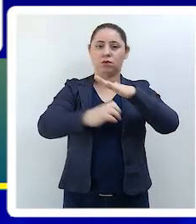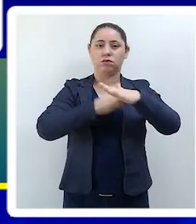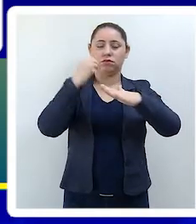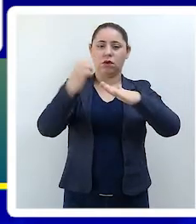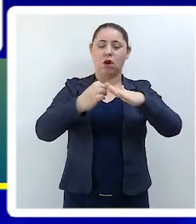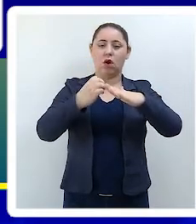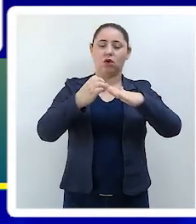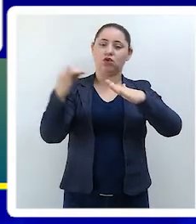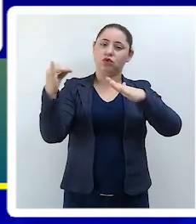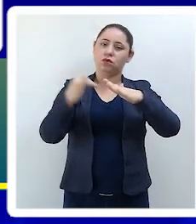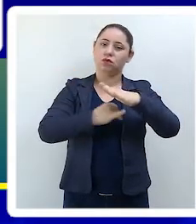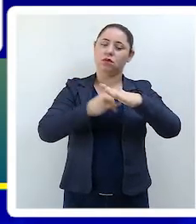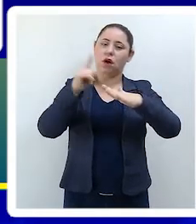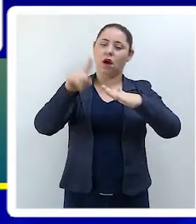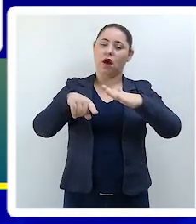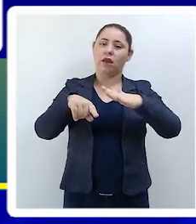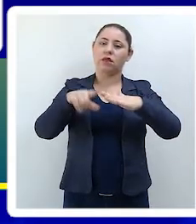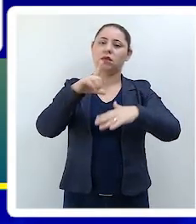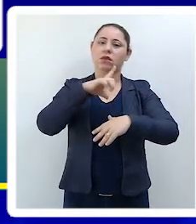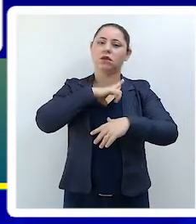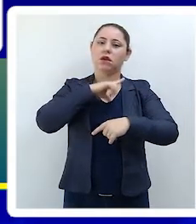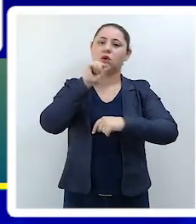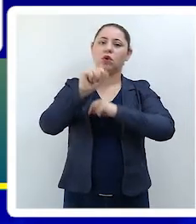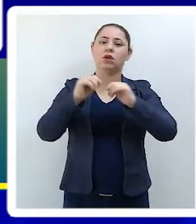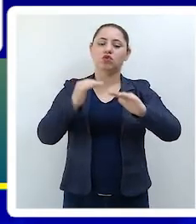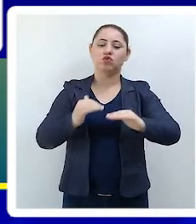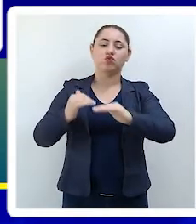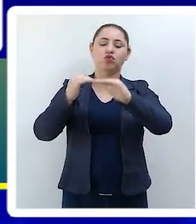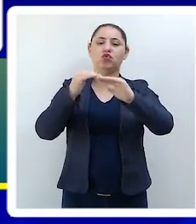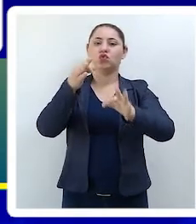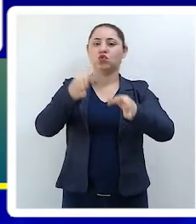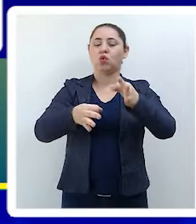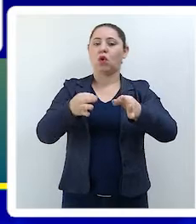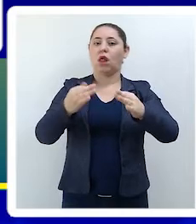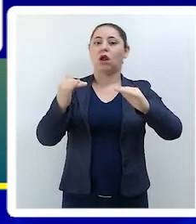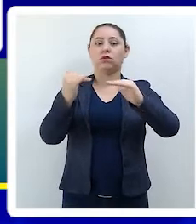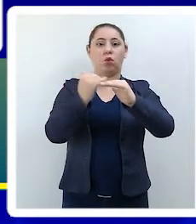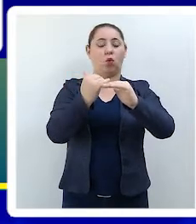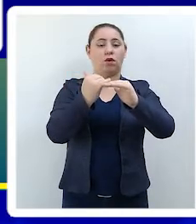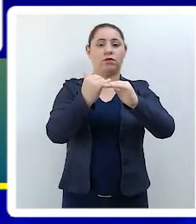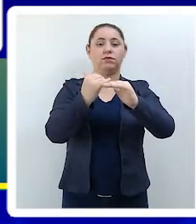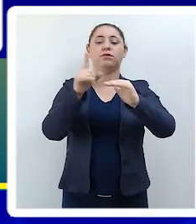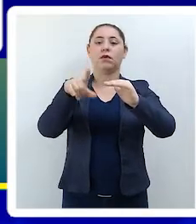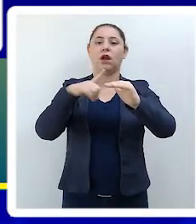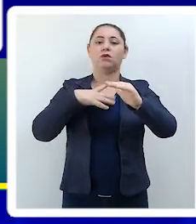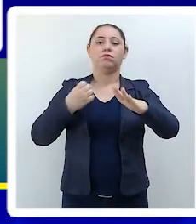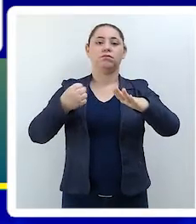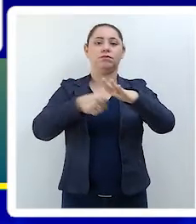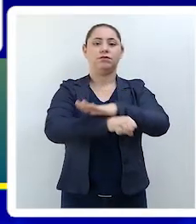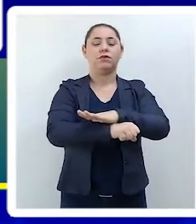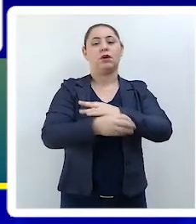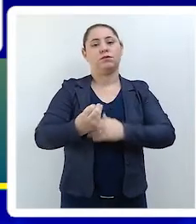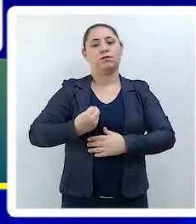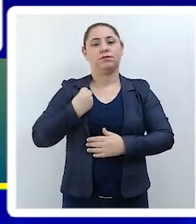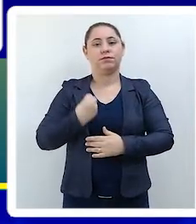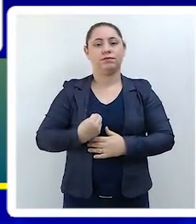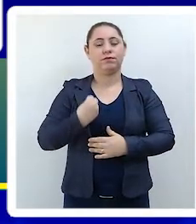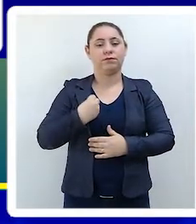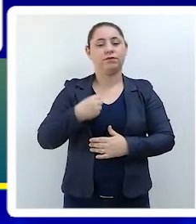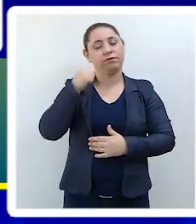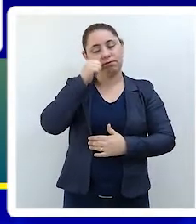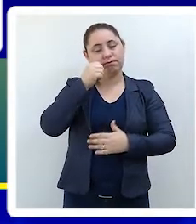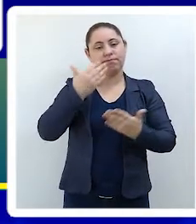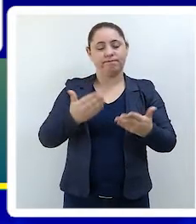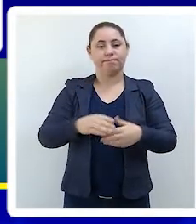uma organização, elas sejam justas e sejam igualitárias. E nisso nós incluímos a participação